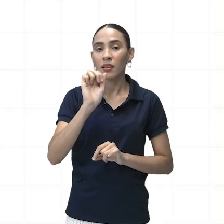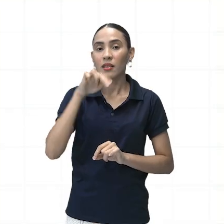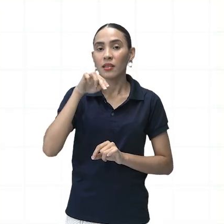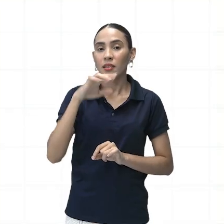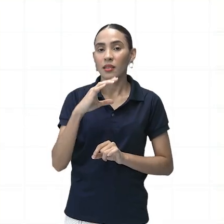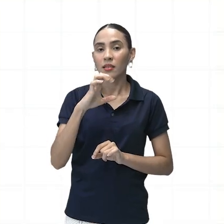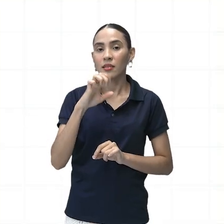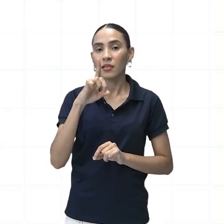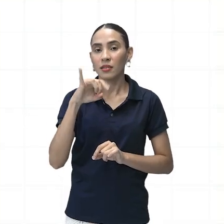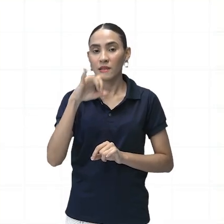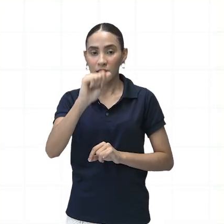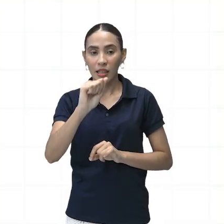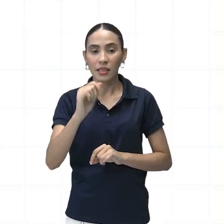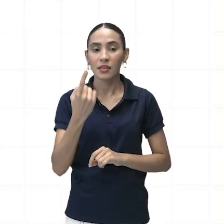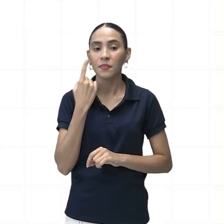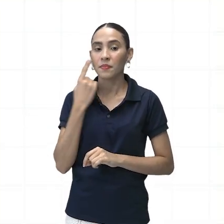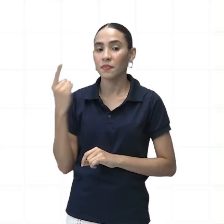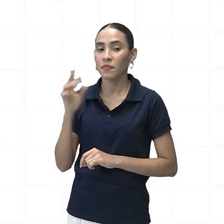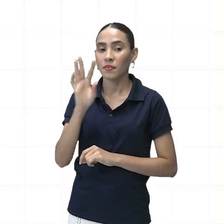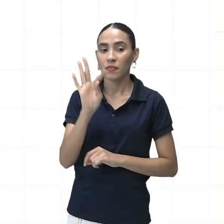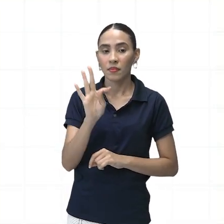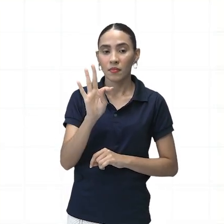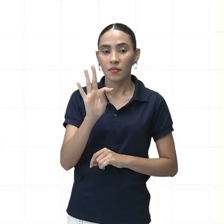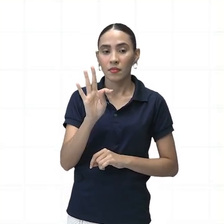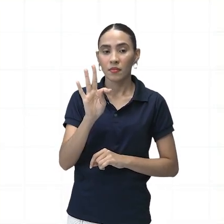Transcendência, né?